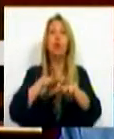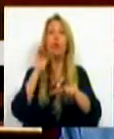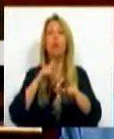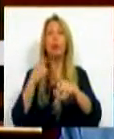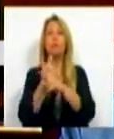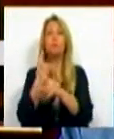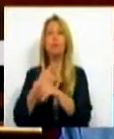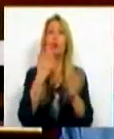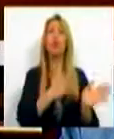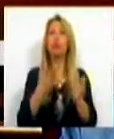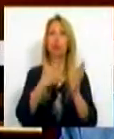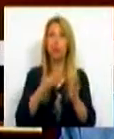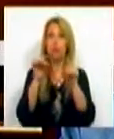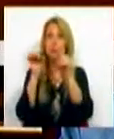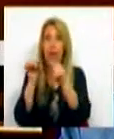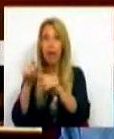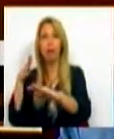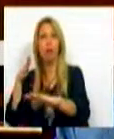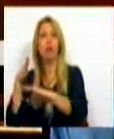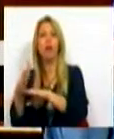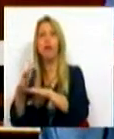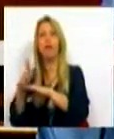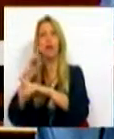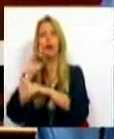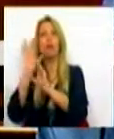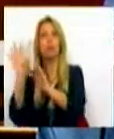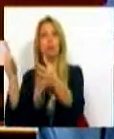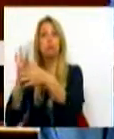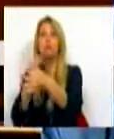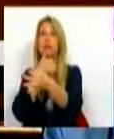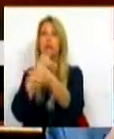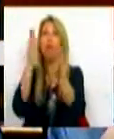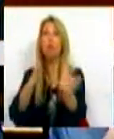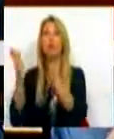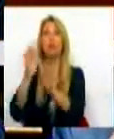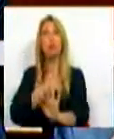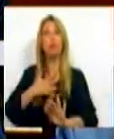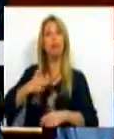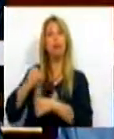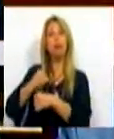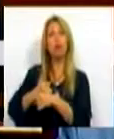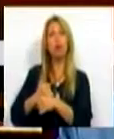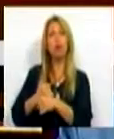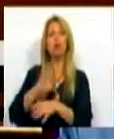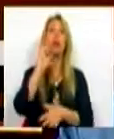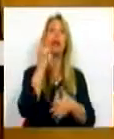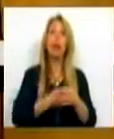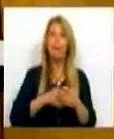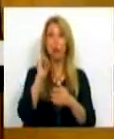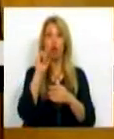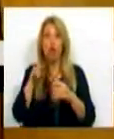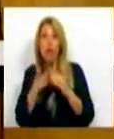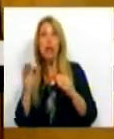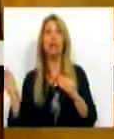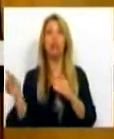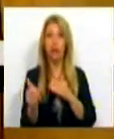indiretos afetam diretamente as decisões de produção de empresas e trabalhadores. Os impostos indiretos